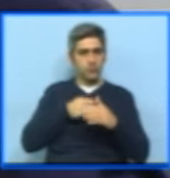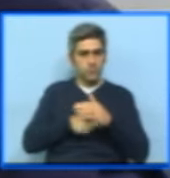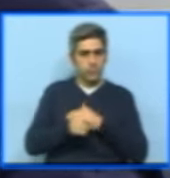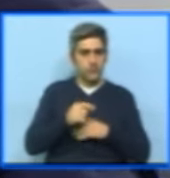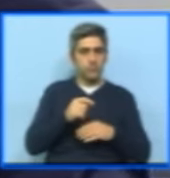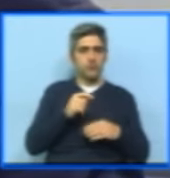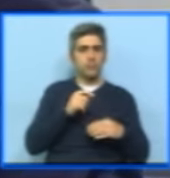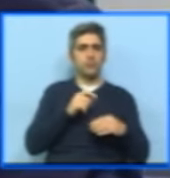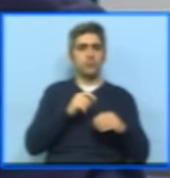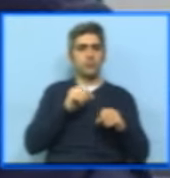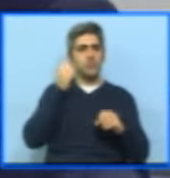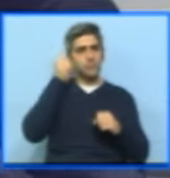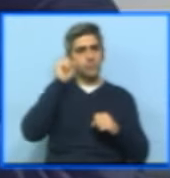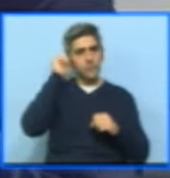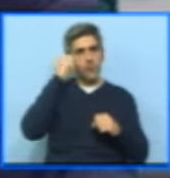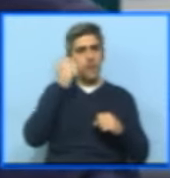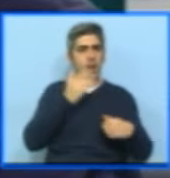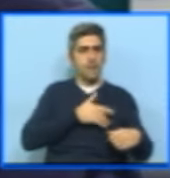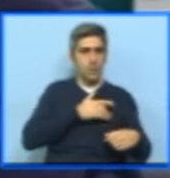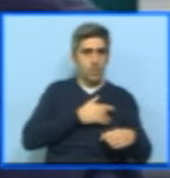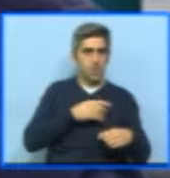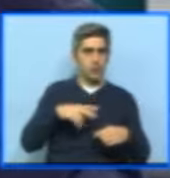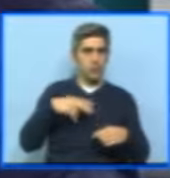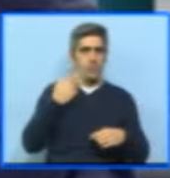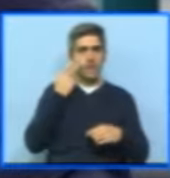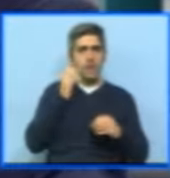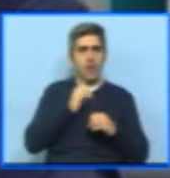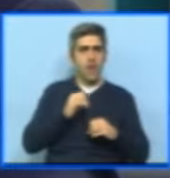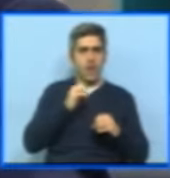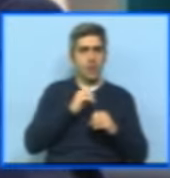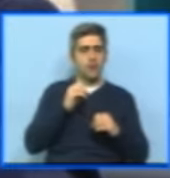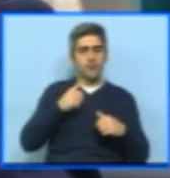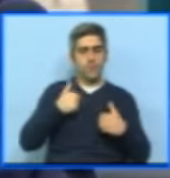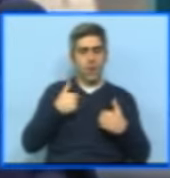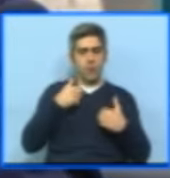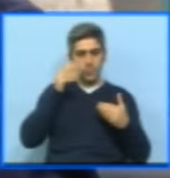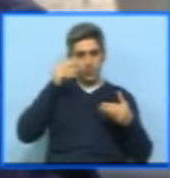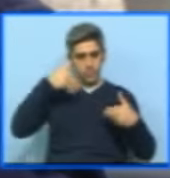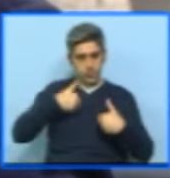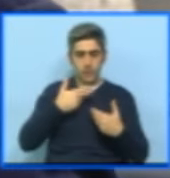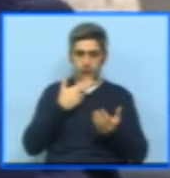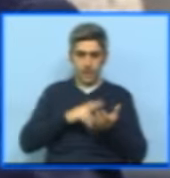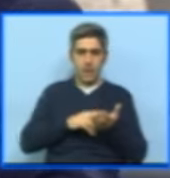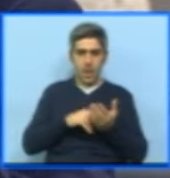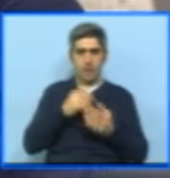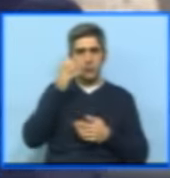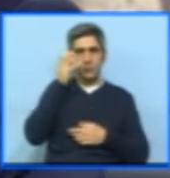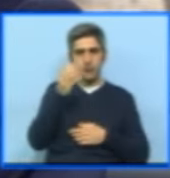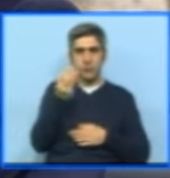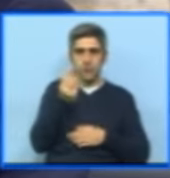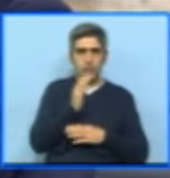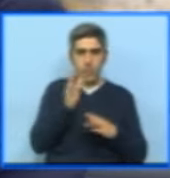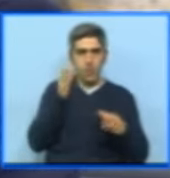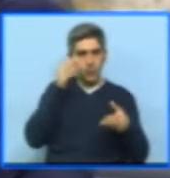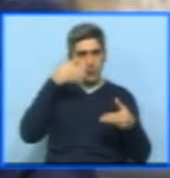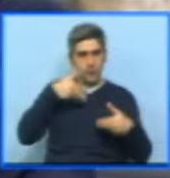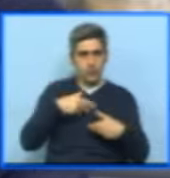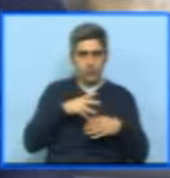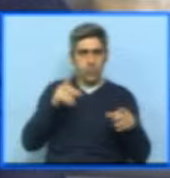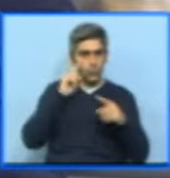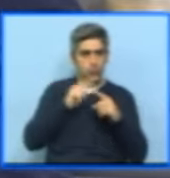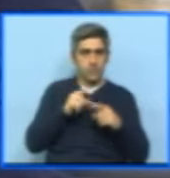amor das riquezas não vê nada para além de si próprio. Isto é mesmo verdade. Quando estamos assim focados só